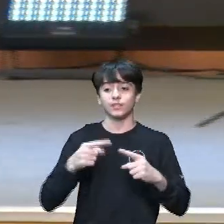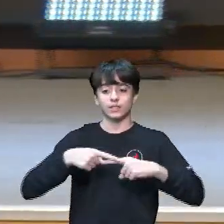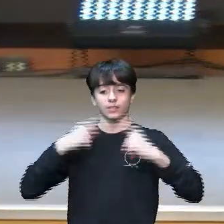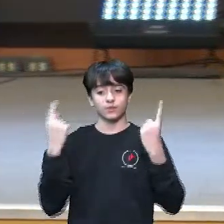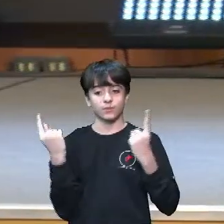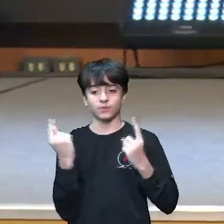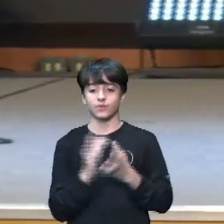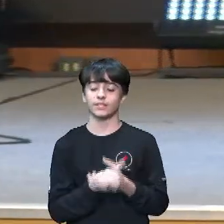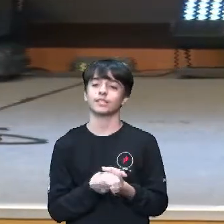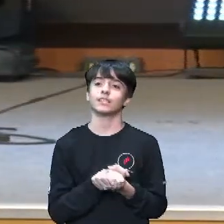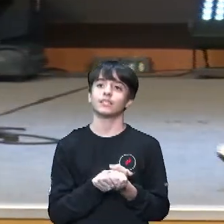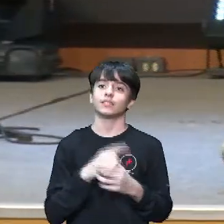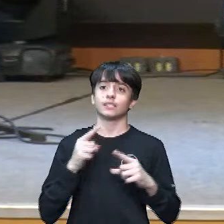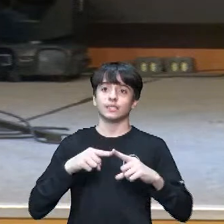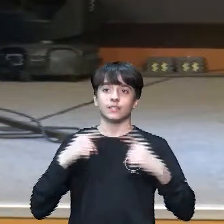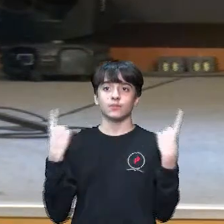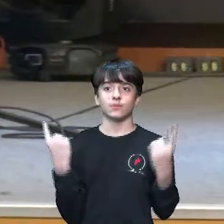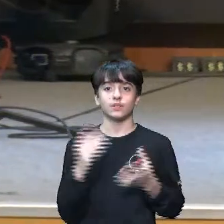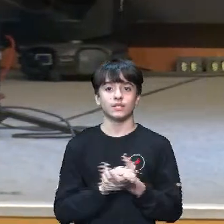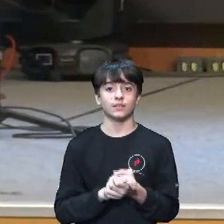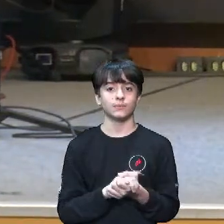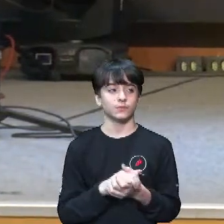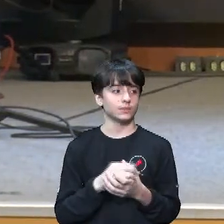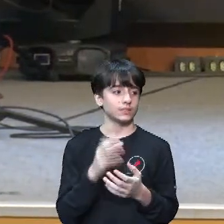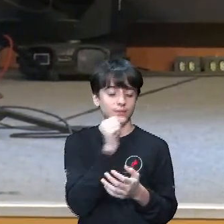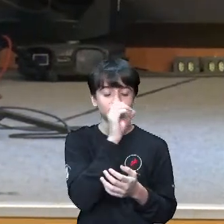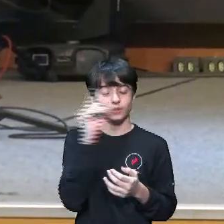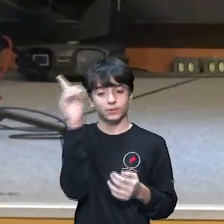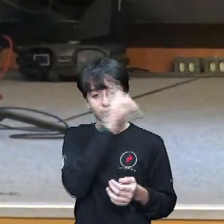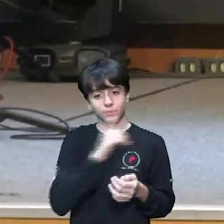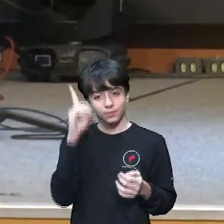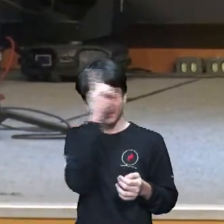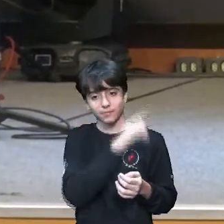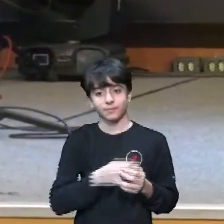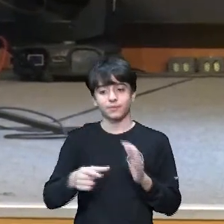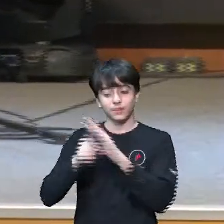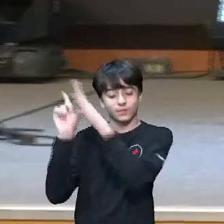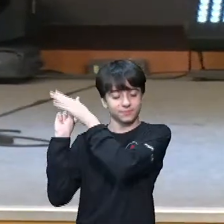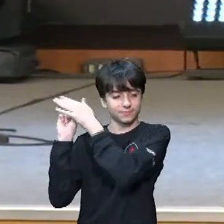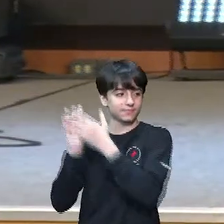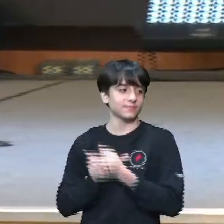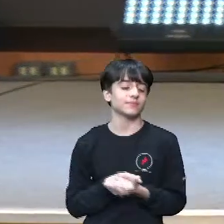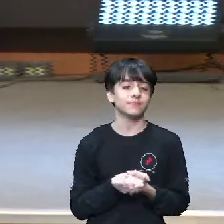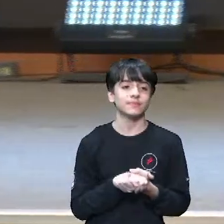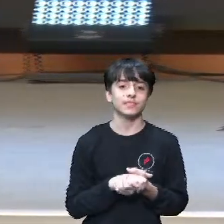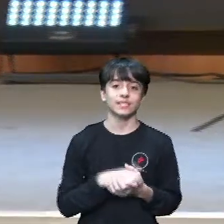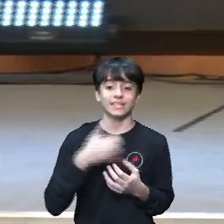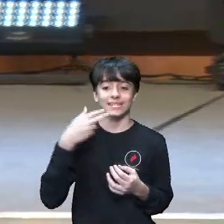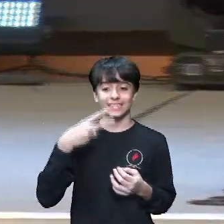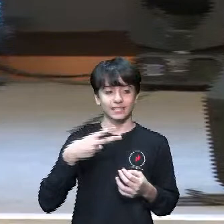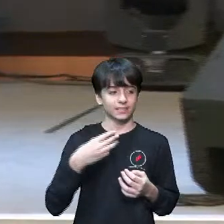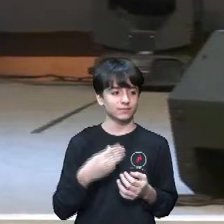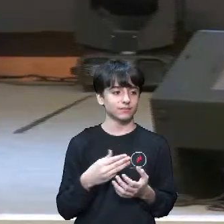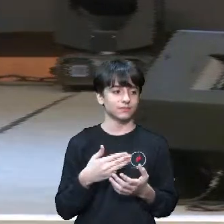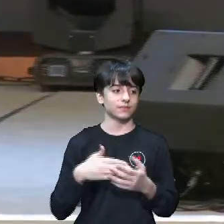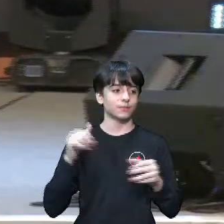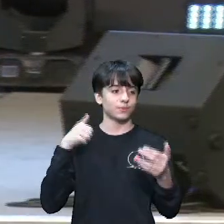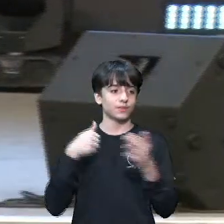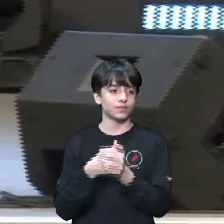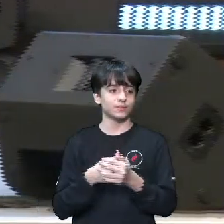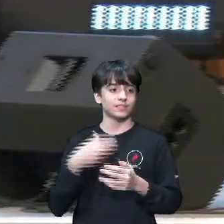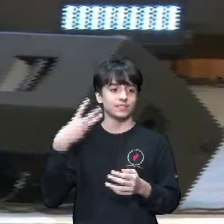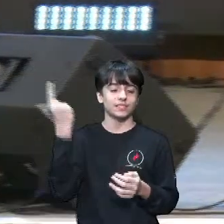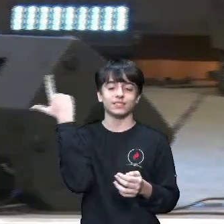inauguramos uma igreja nesse final de semana passado e vamos inaugurar agora. Inauguramos Taubaté, vamos inaugurar Três Lagoas nesse final de semana. Tem um